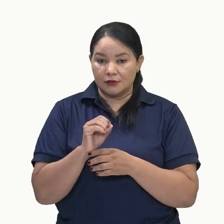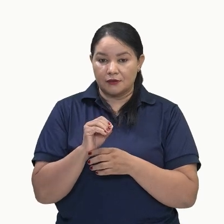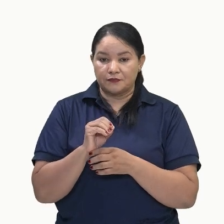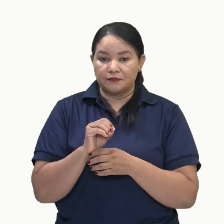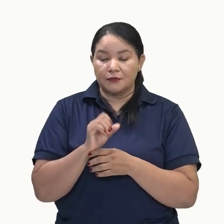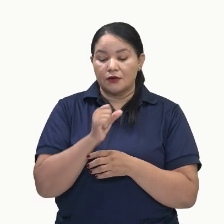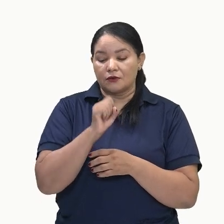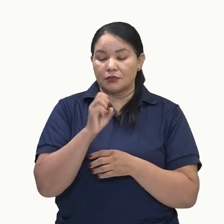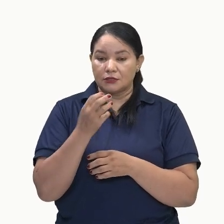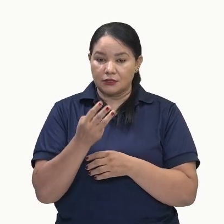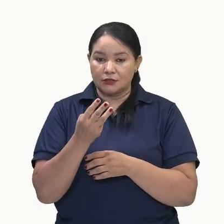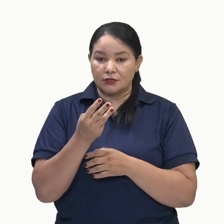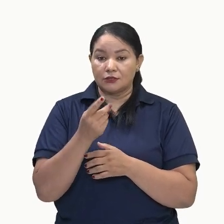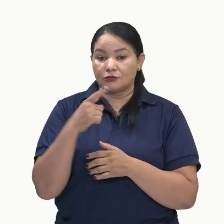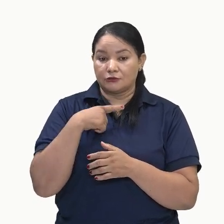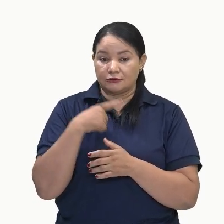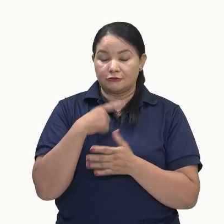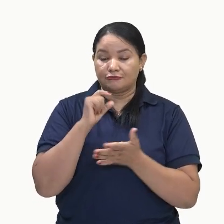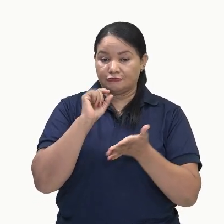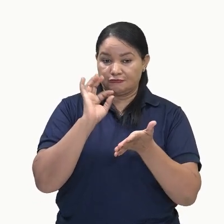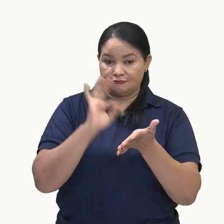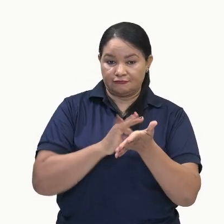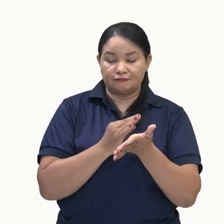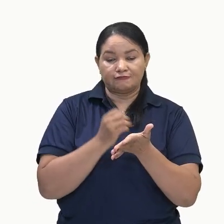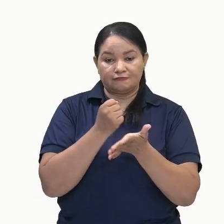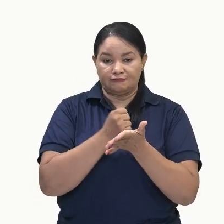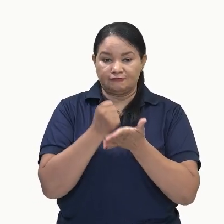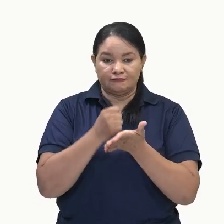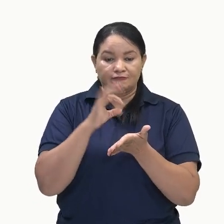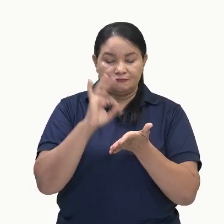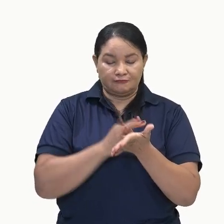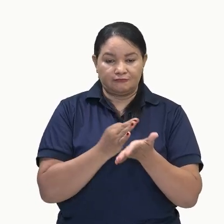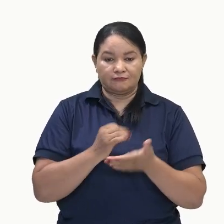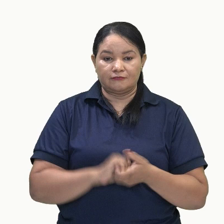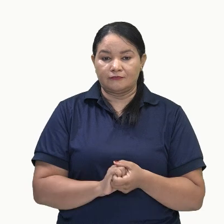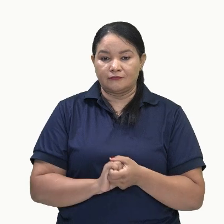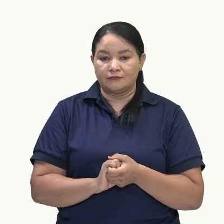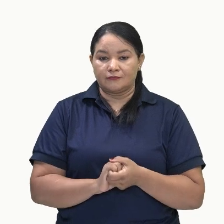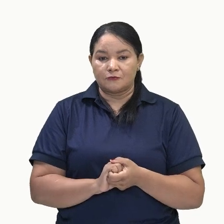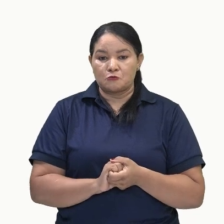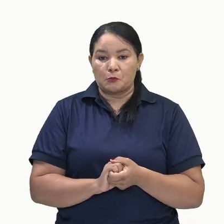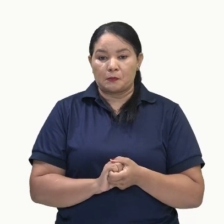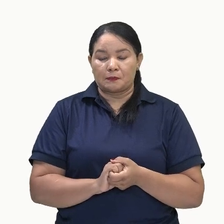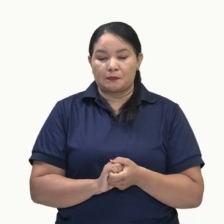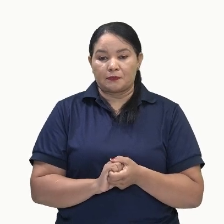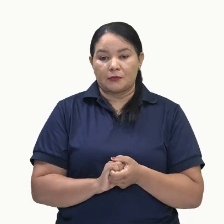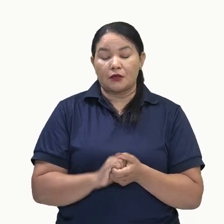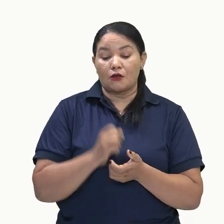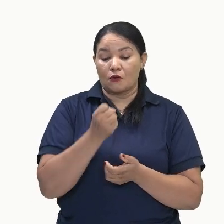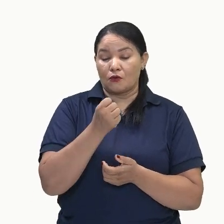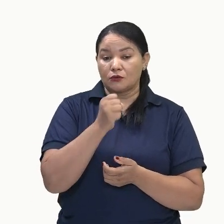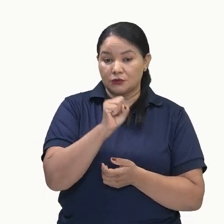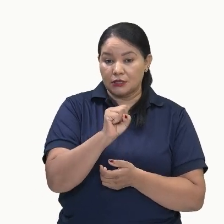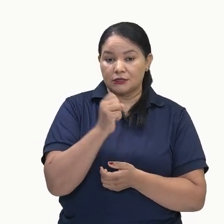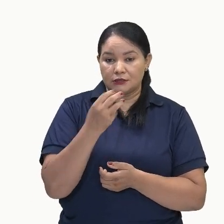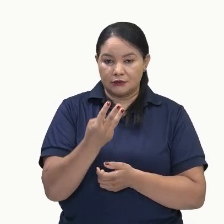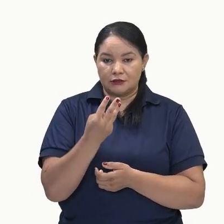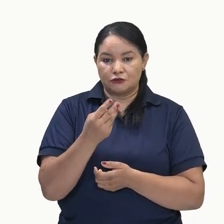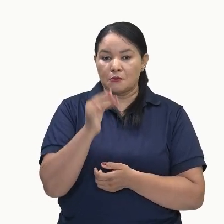83 tem registro de carteira assinada. Continuando, 83 significa 83%, ou